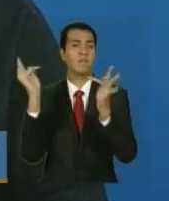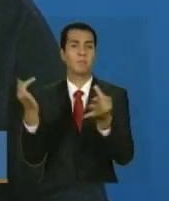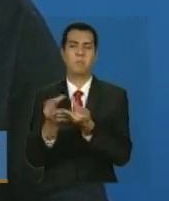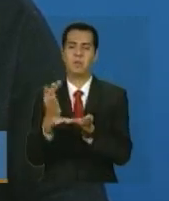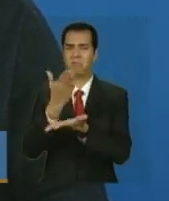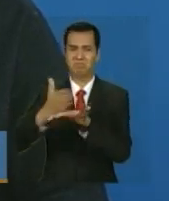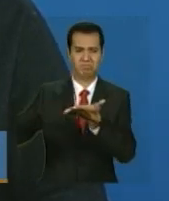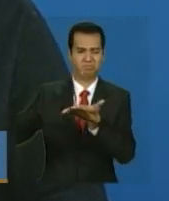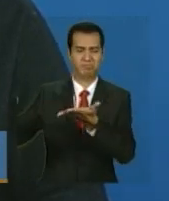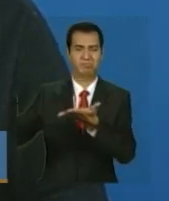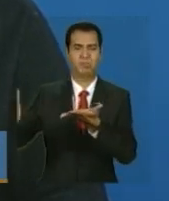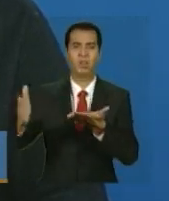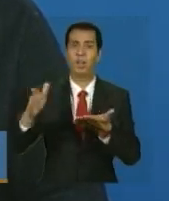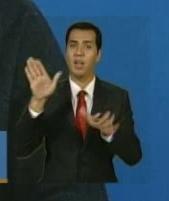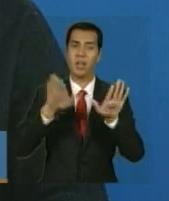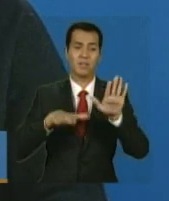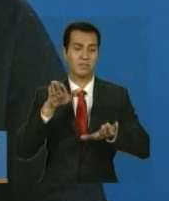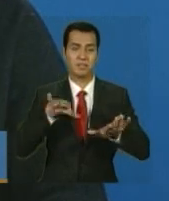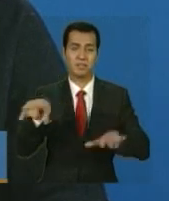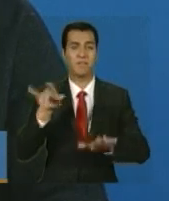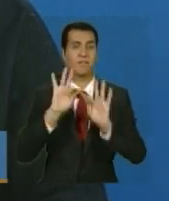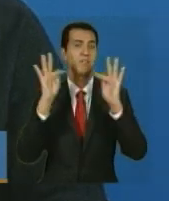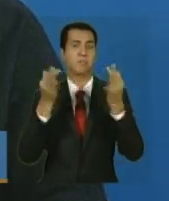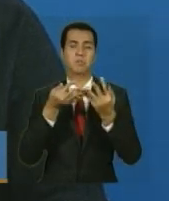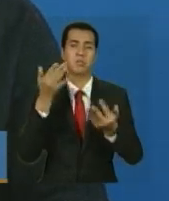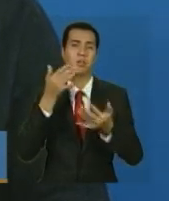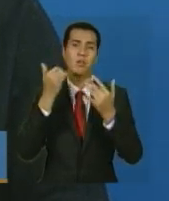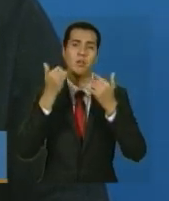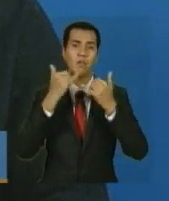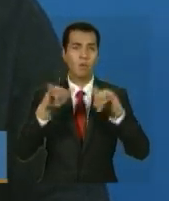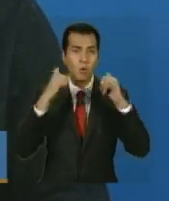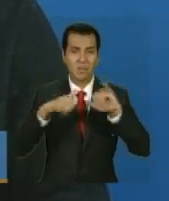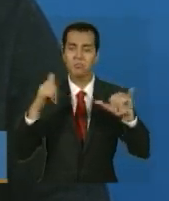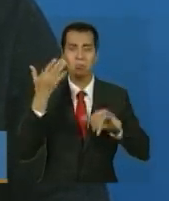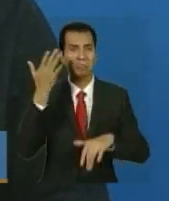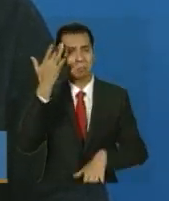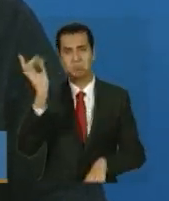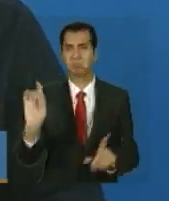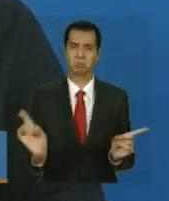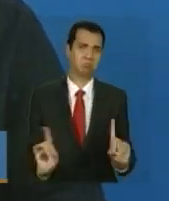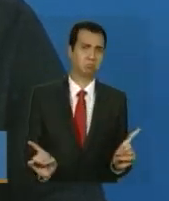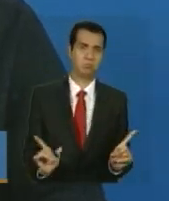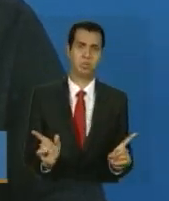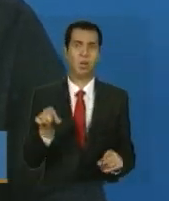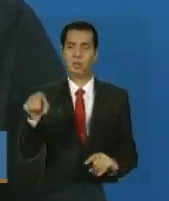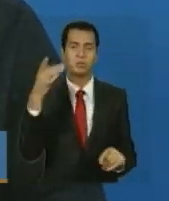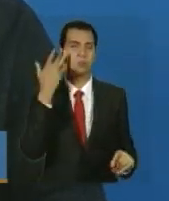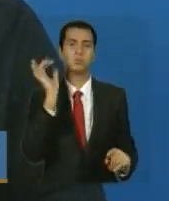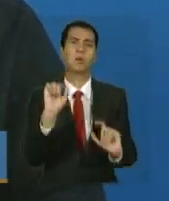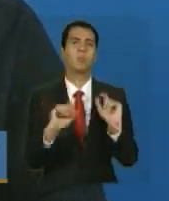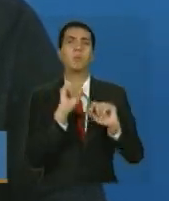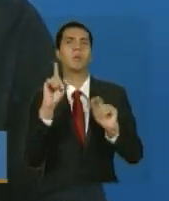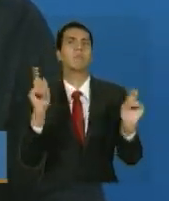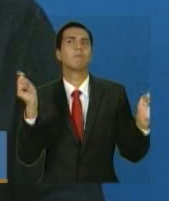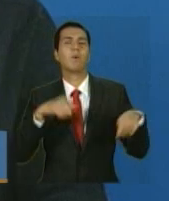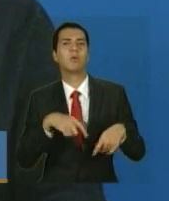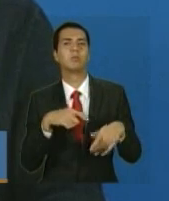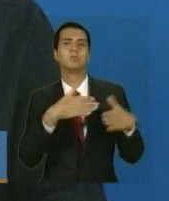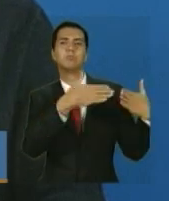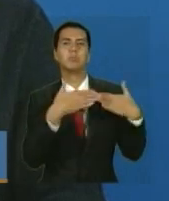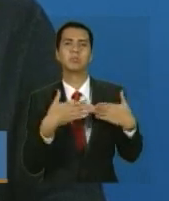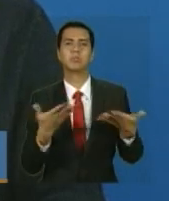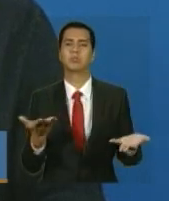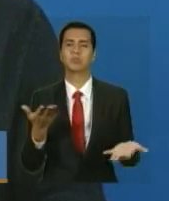ter a informação, né? Elas podem não saber o que buscar, o que esperar. Elas podem não se